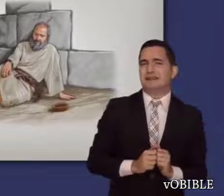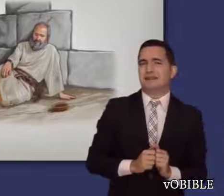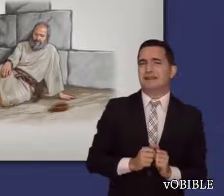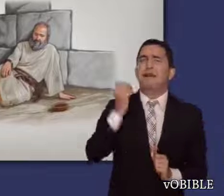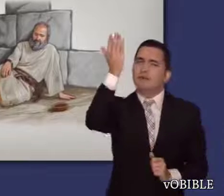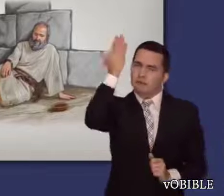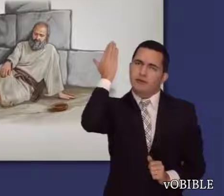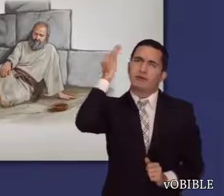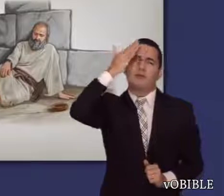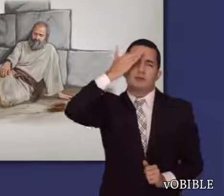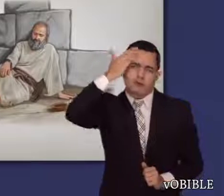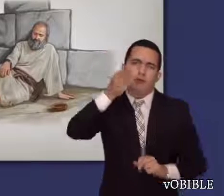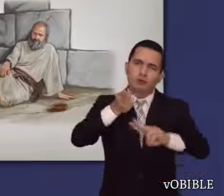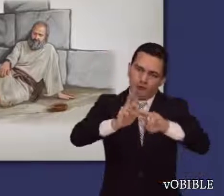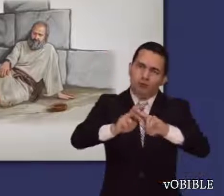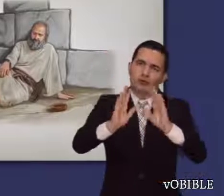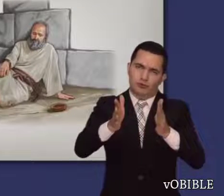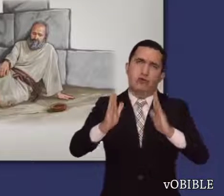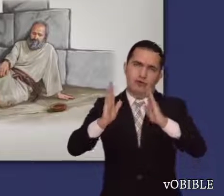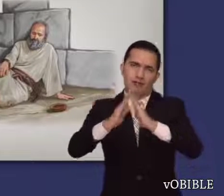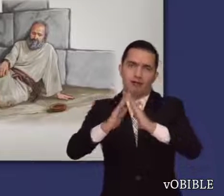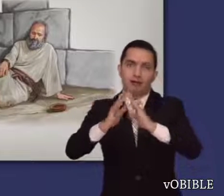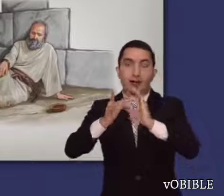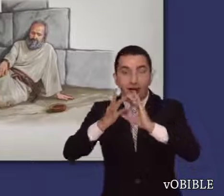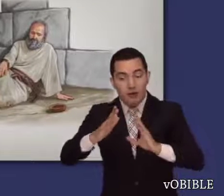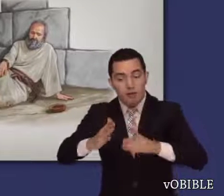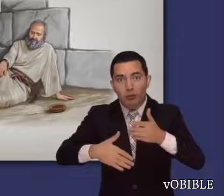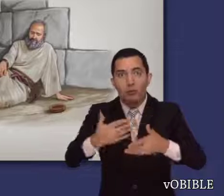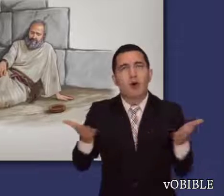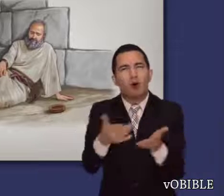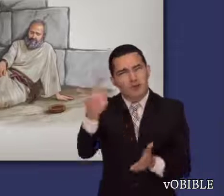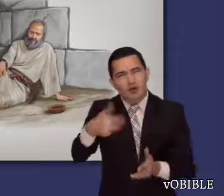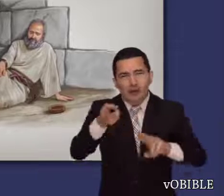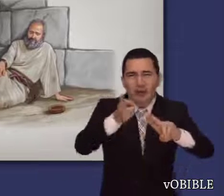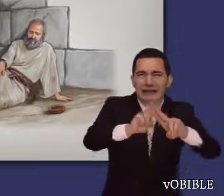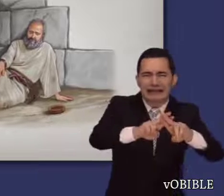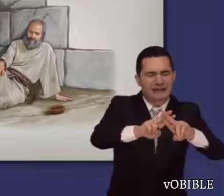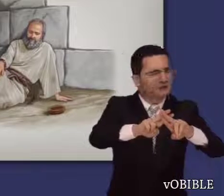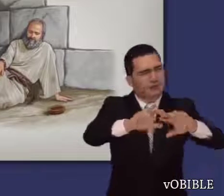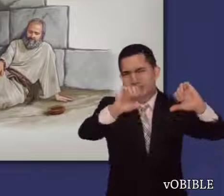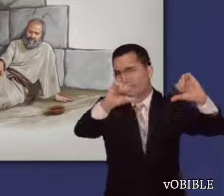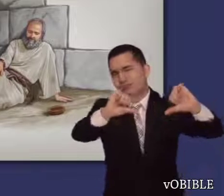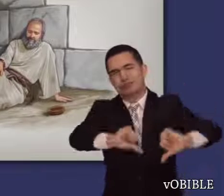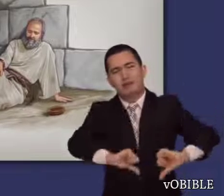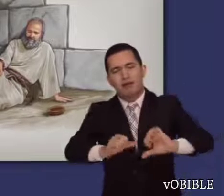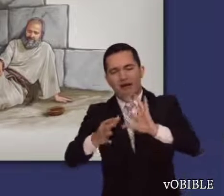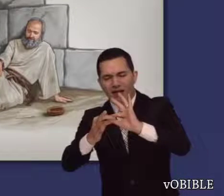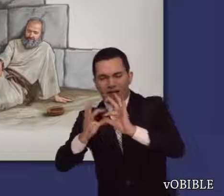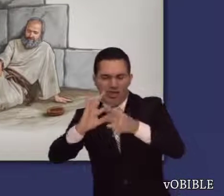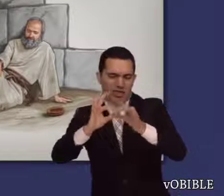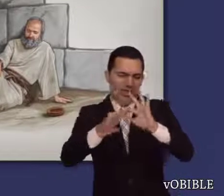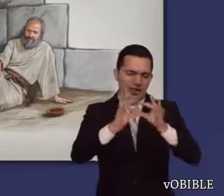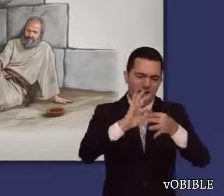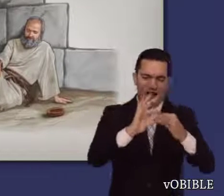vez, Paulo ficou preso numa casa. Mas agora, a situação era muito pior. Além